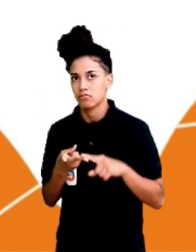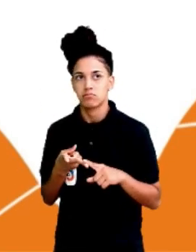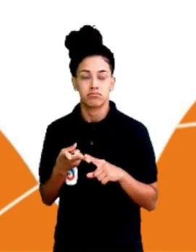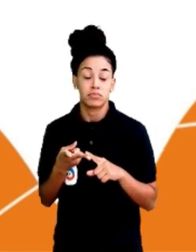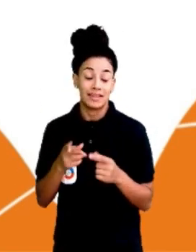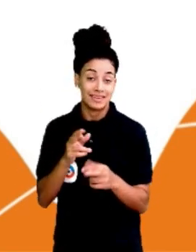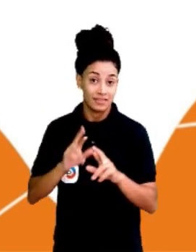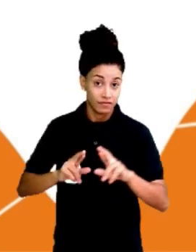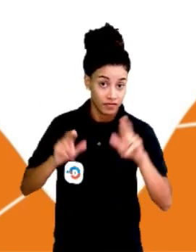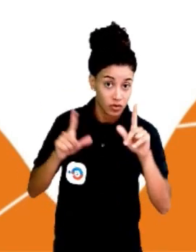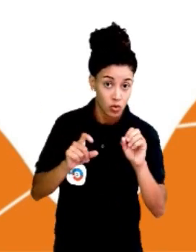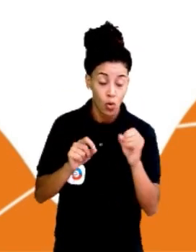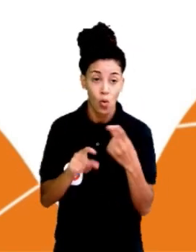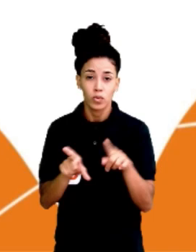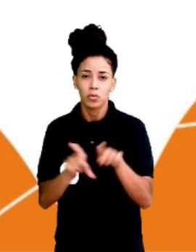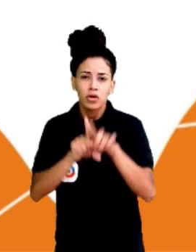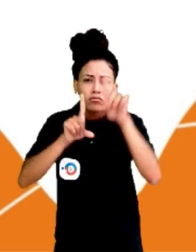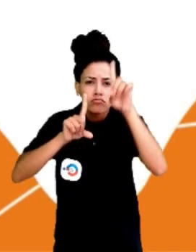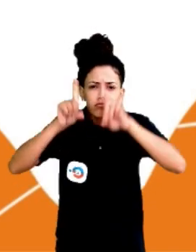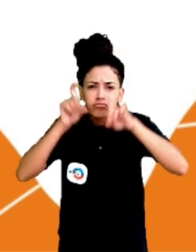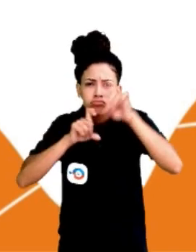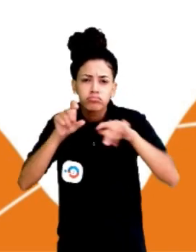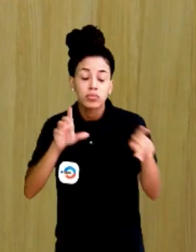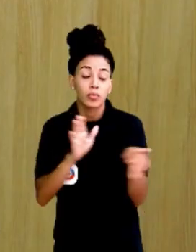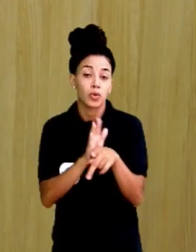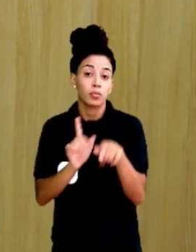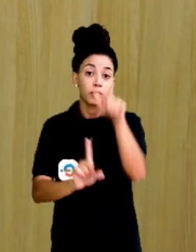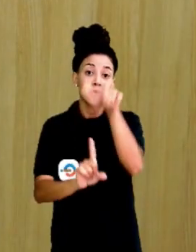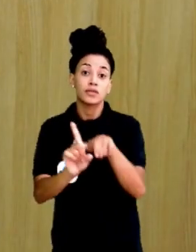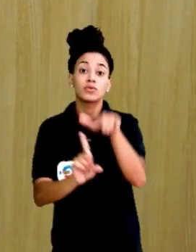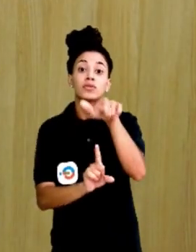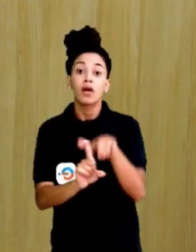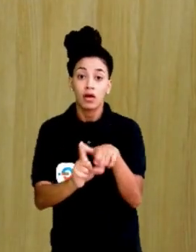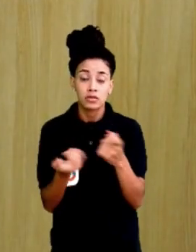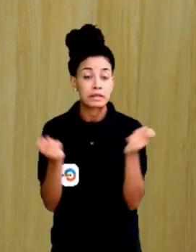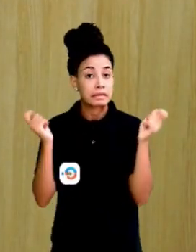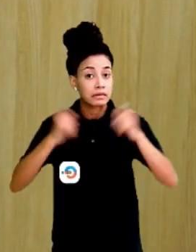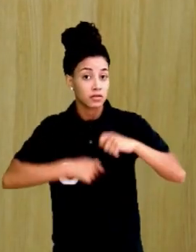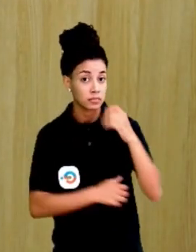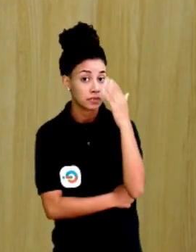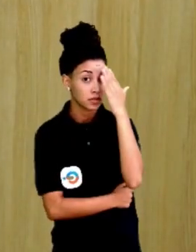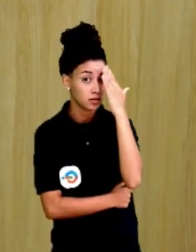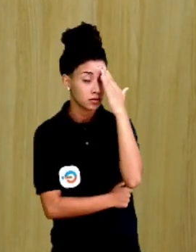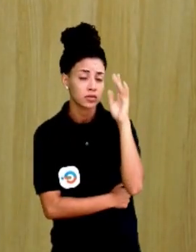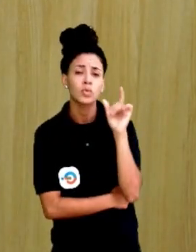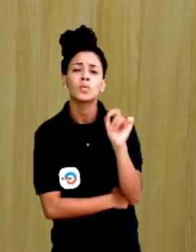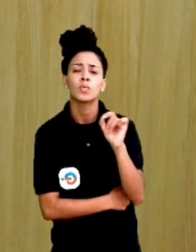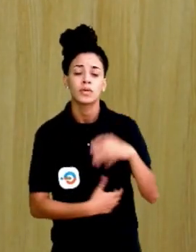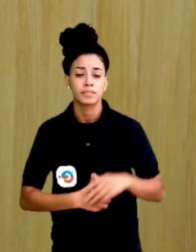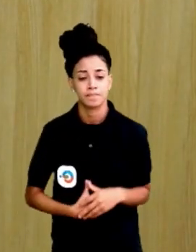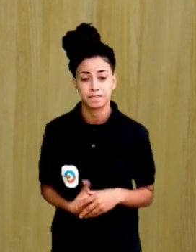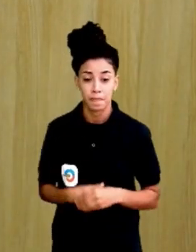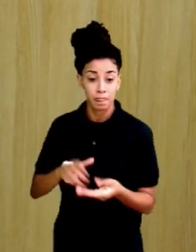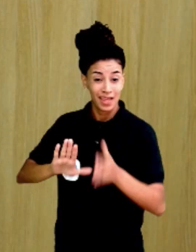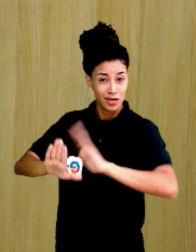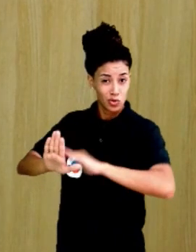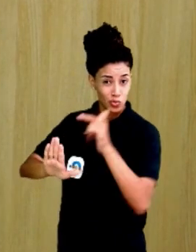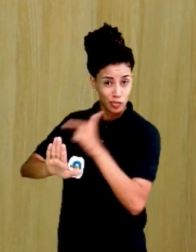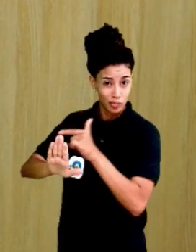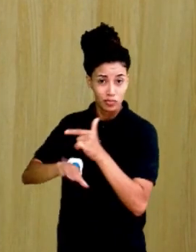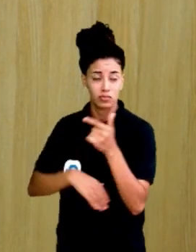quanto por uma expressão facial da personagem faz a gente entender que efeito de humor e